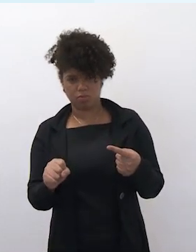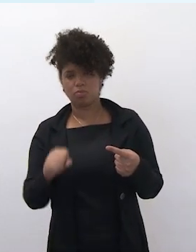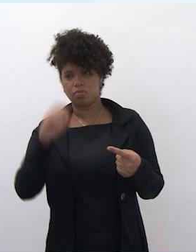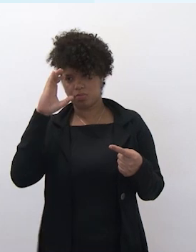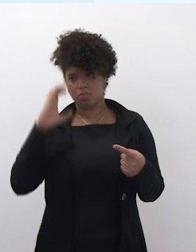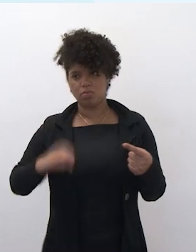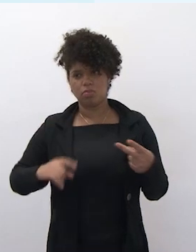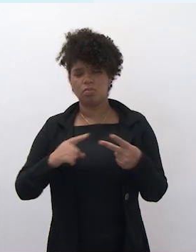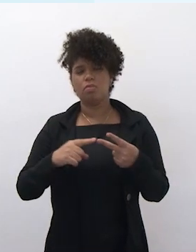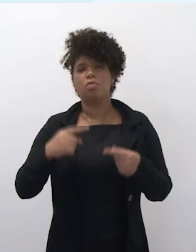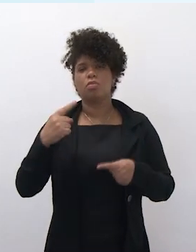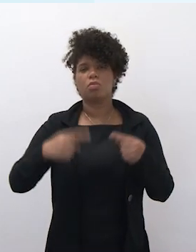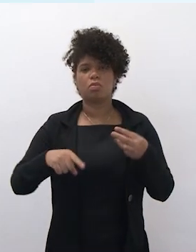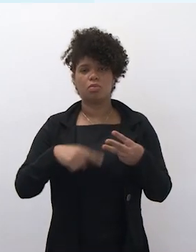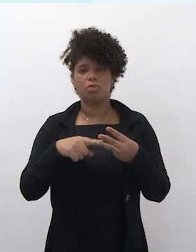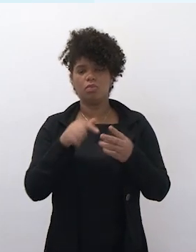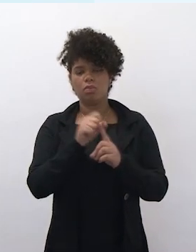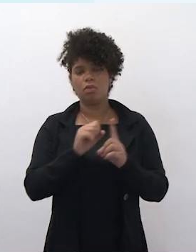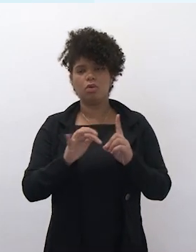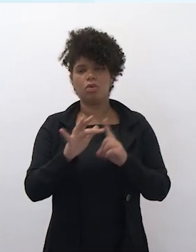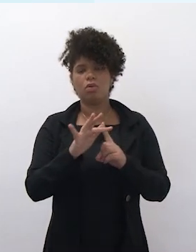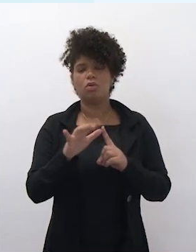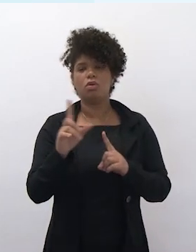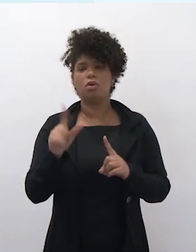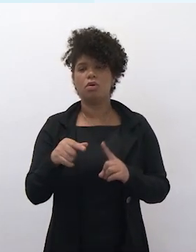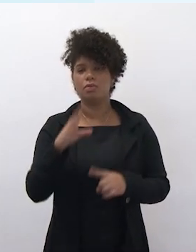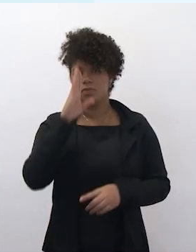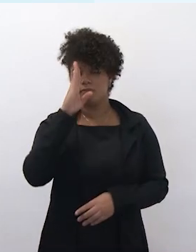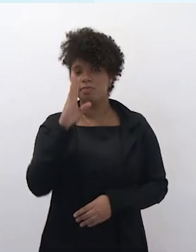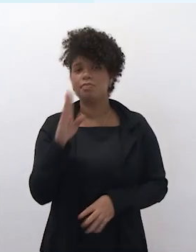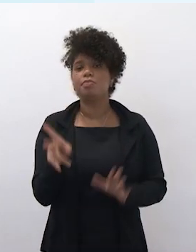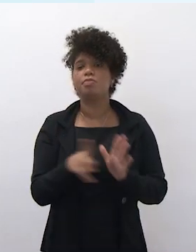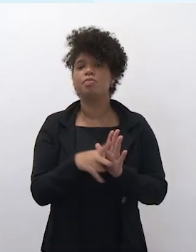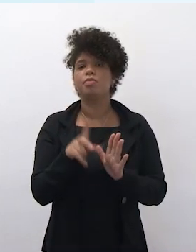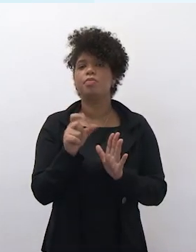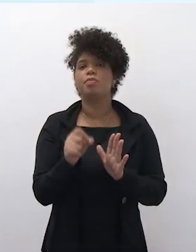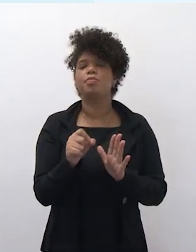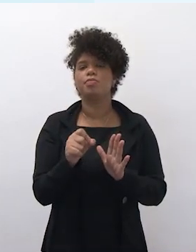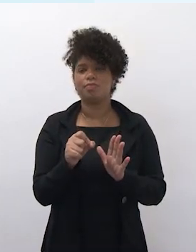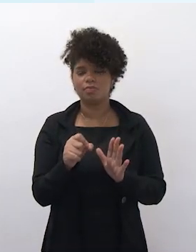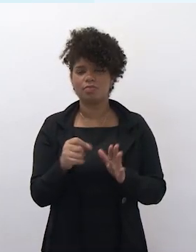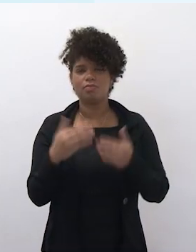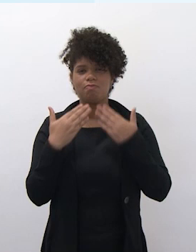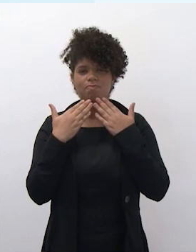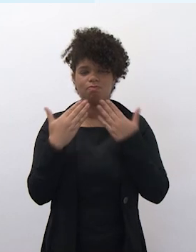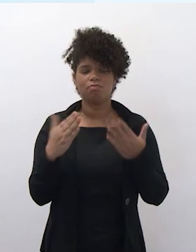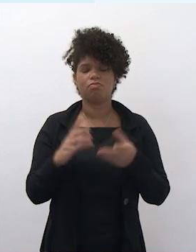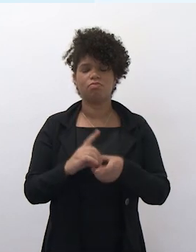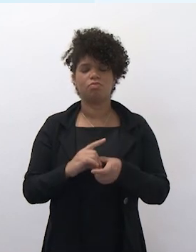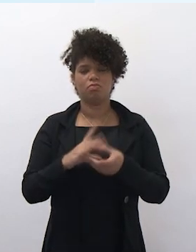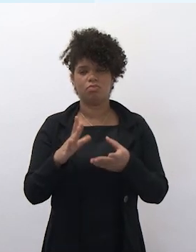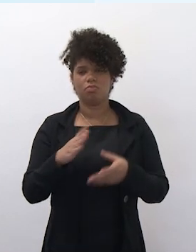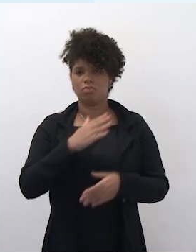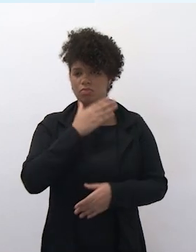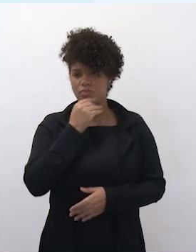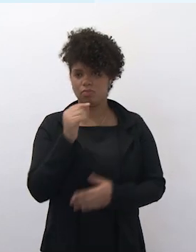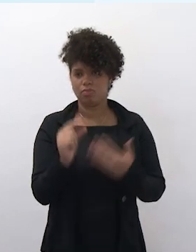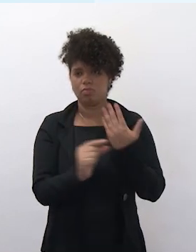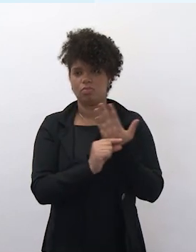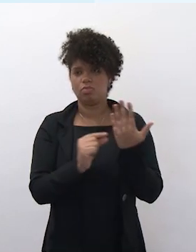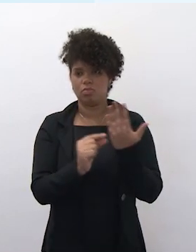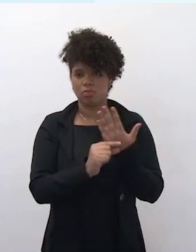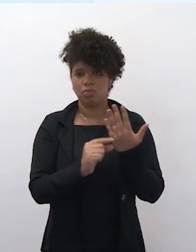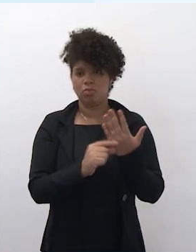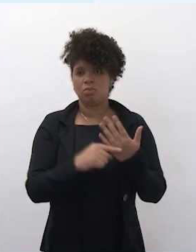constituem princípios fundamentais para a realização plena da democracia. O autor que desenvolveu as distinções entre os